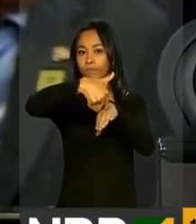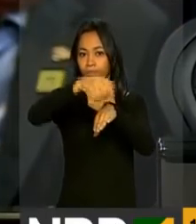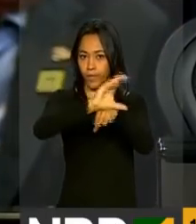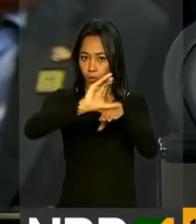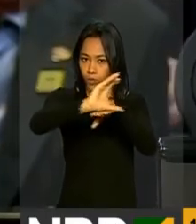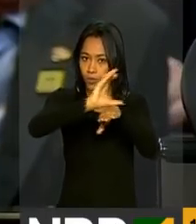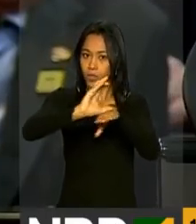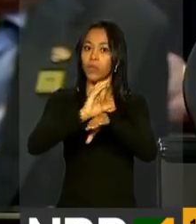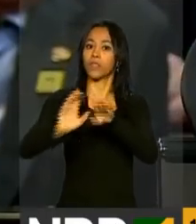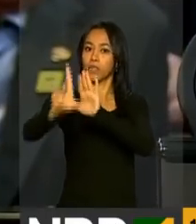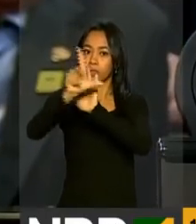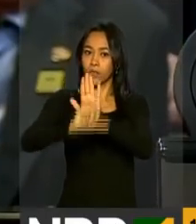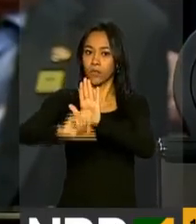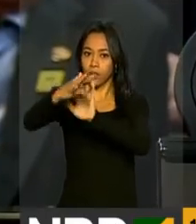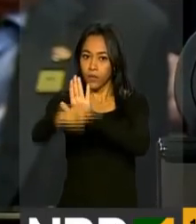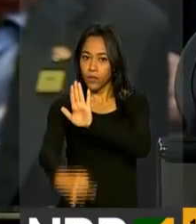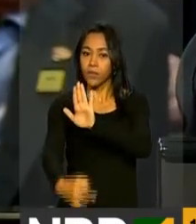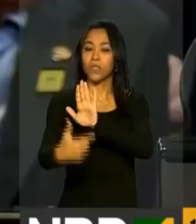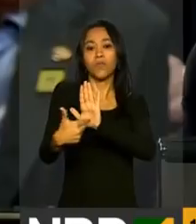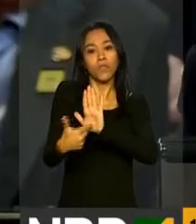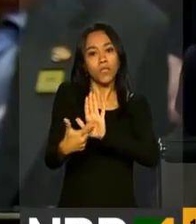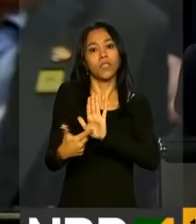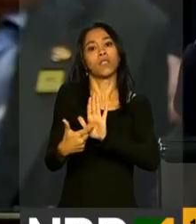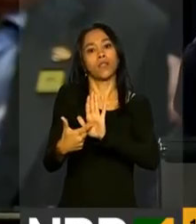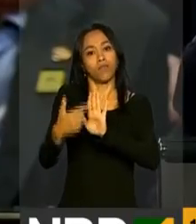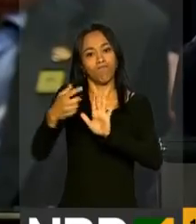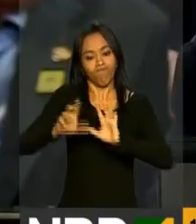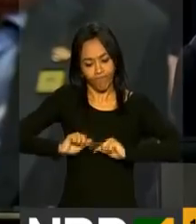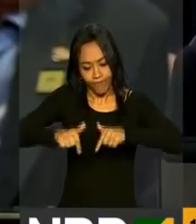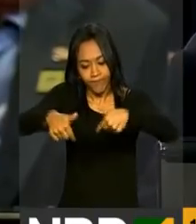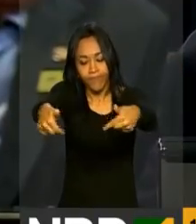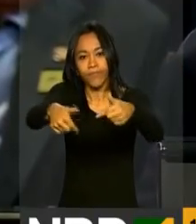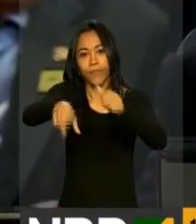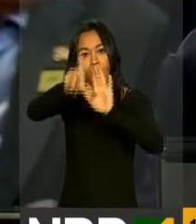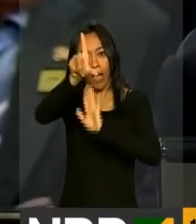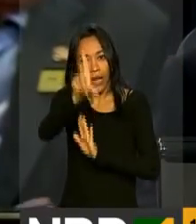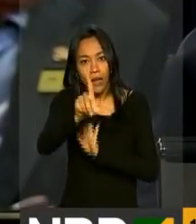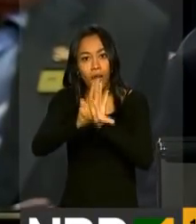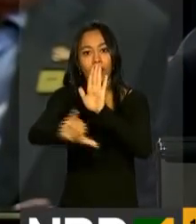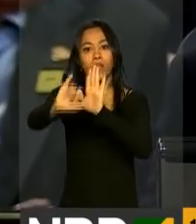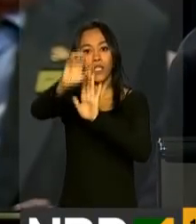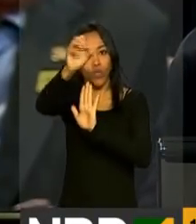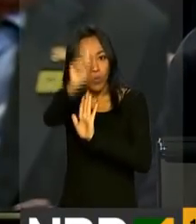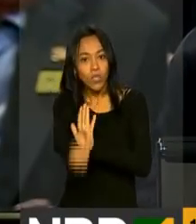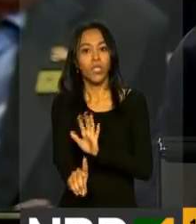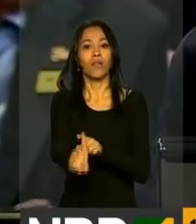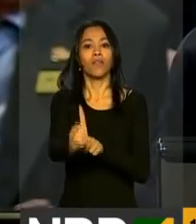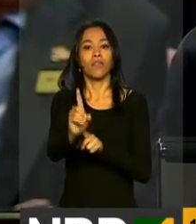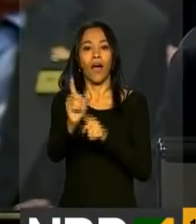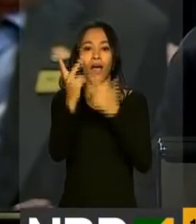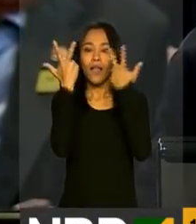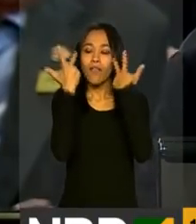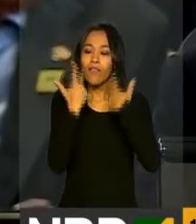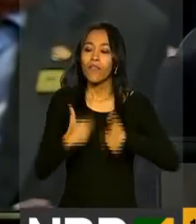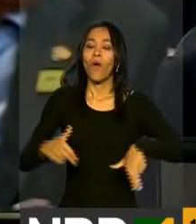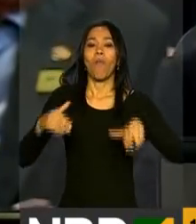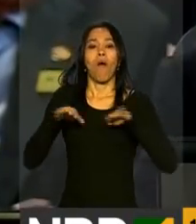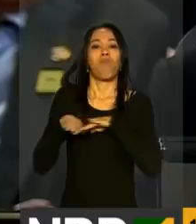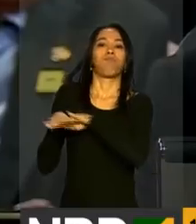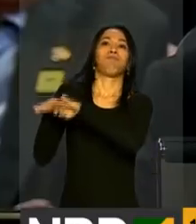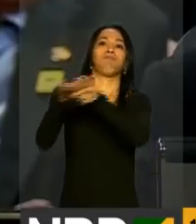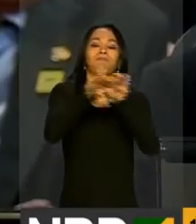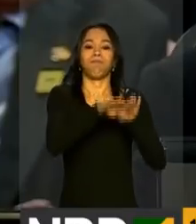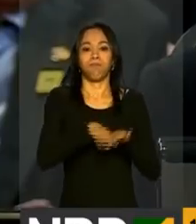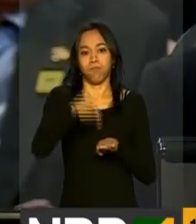da legalidade você aplicando a lei aplicando o direito você tem a normalidade no nosso país não é sem razão